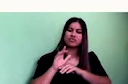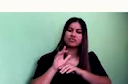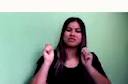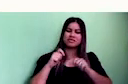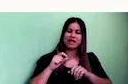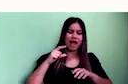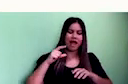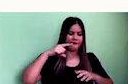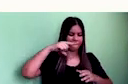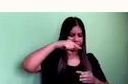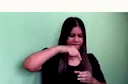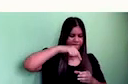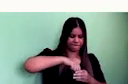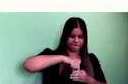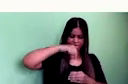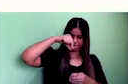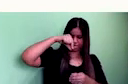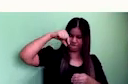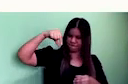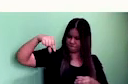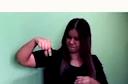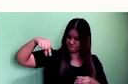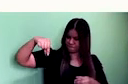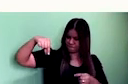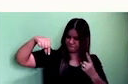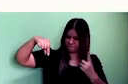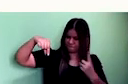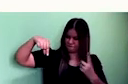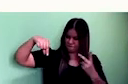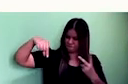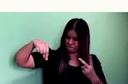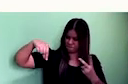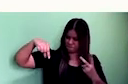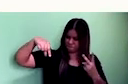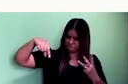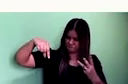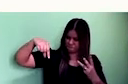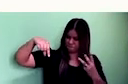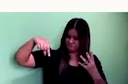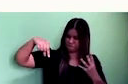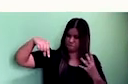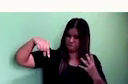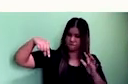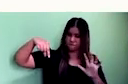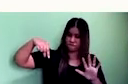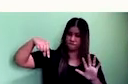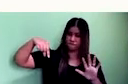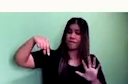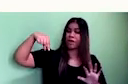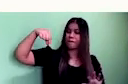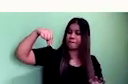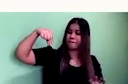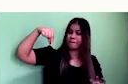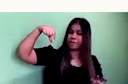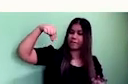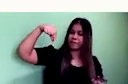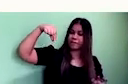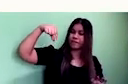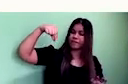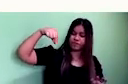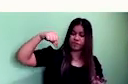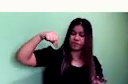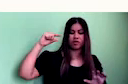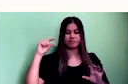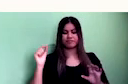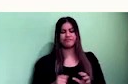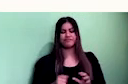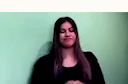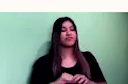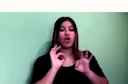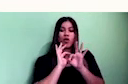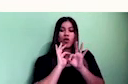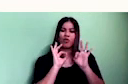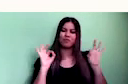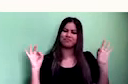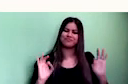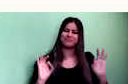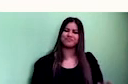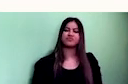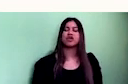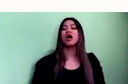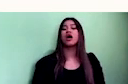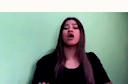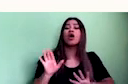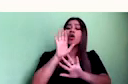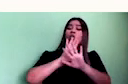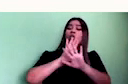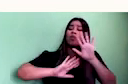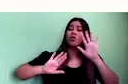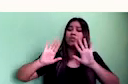cama nesse difusor, antes de dormir, não vai deixar a vela acesa, não vamos causar nenhum incêndio aí, né? Porque alguns desses recheios têm a velinha